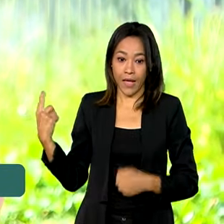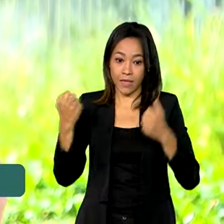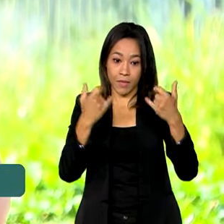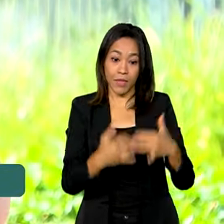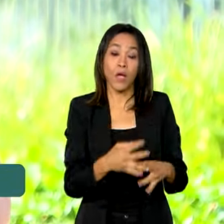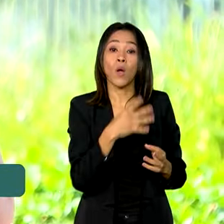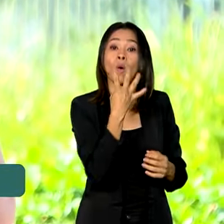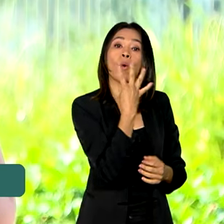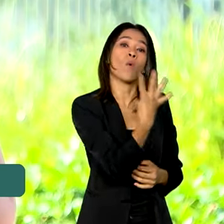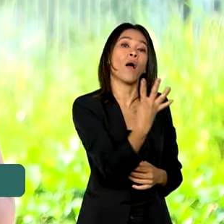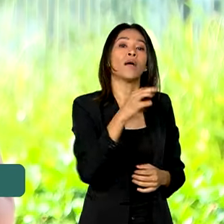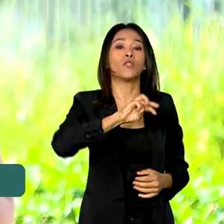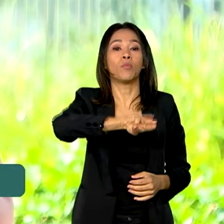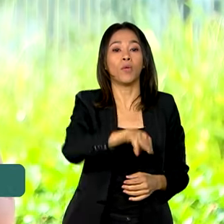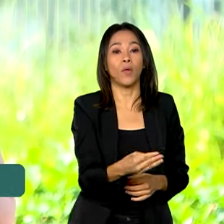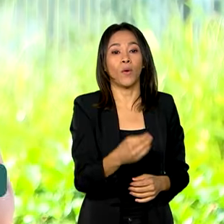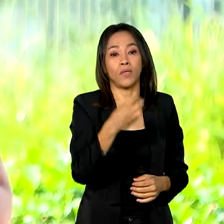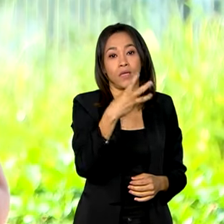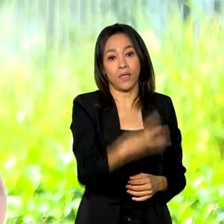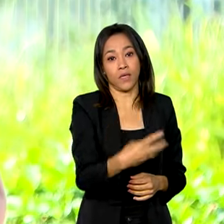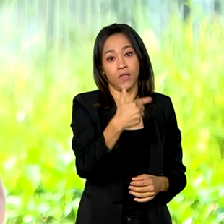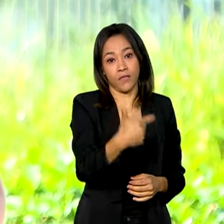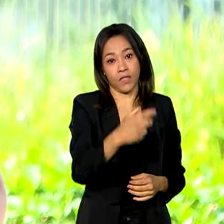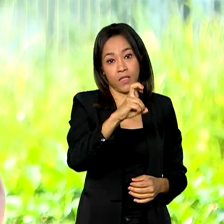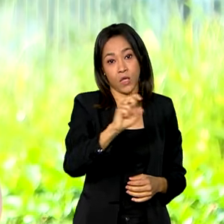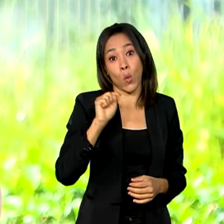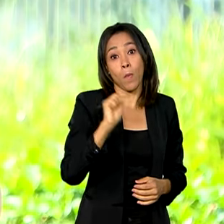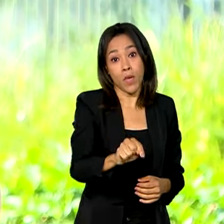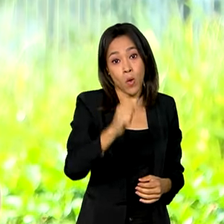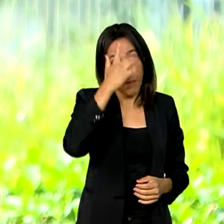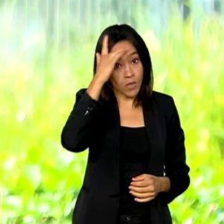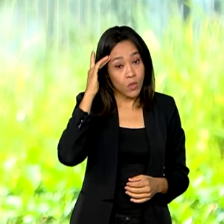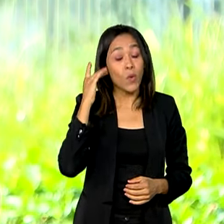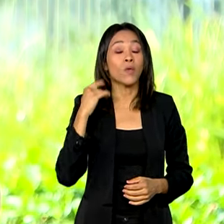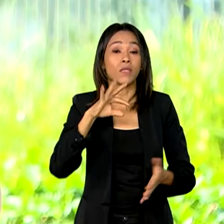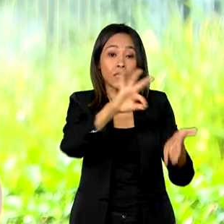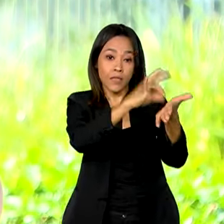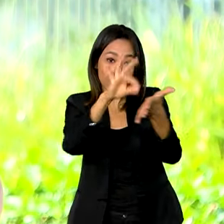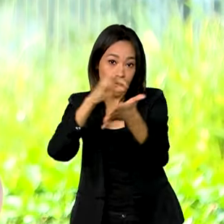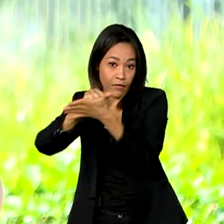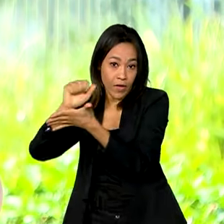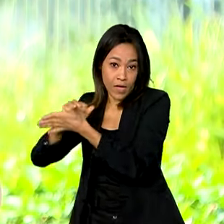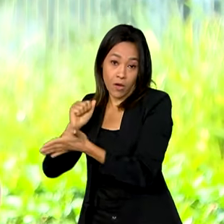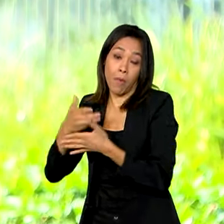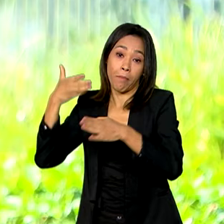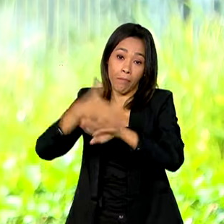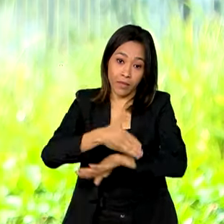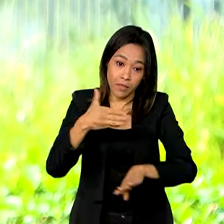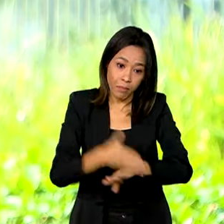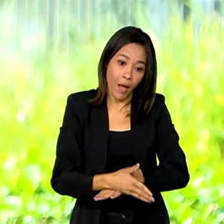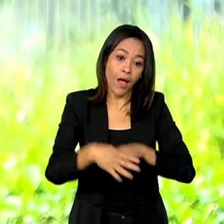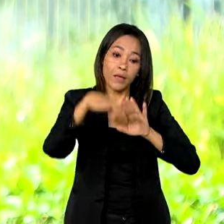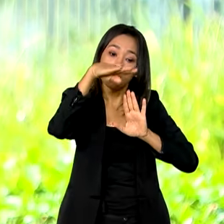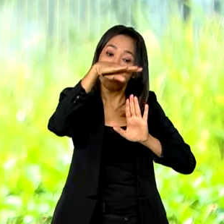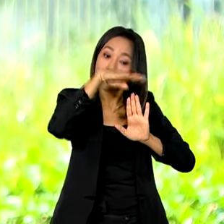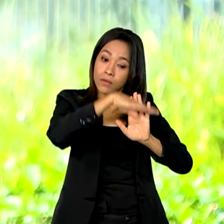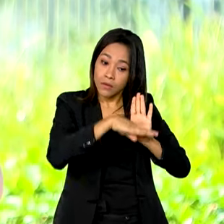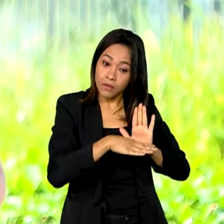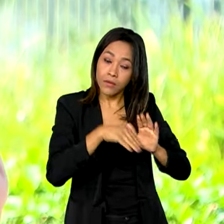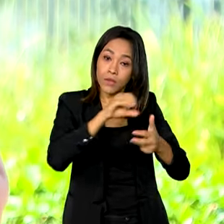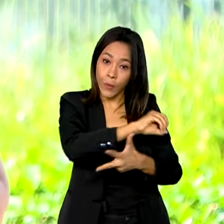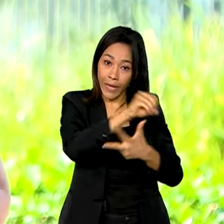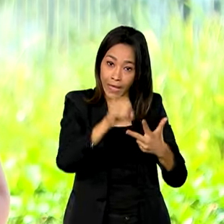4. 325.000 pessoas se inscreveram para participar do Exame Nacional do Ensino Médio o ENEM desse Total